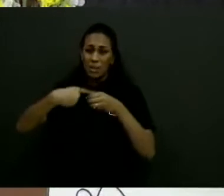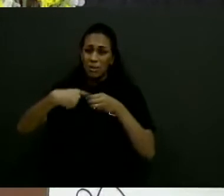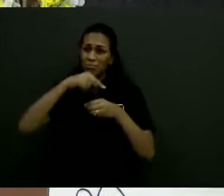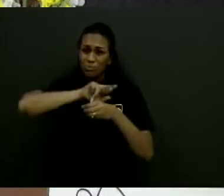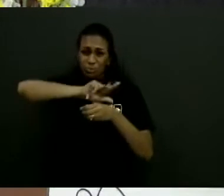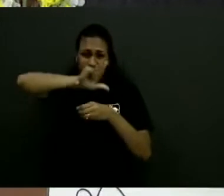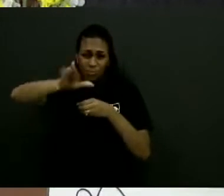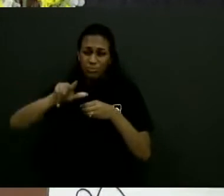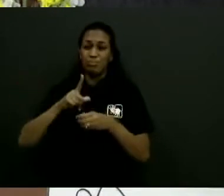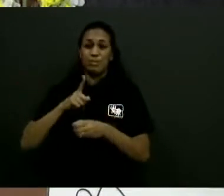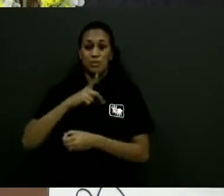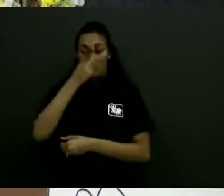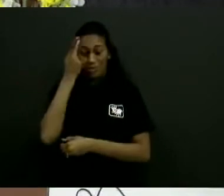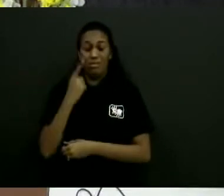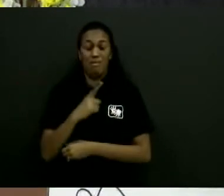enfim, várias pessoas